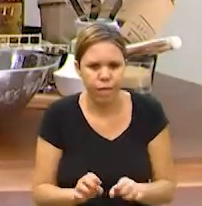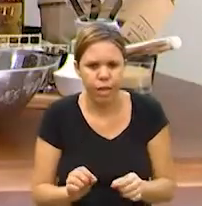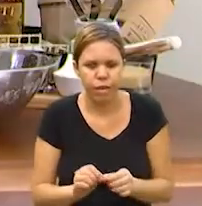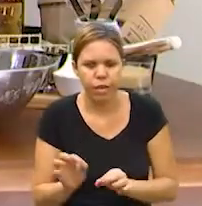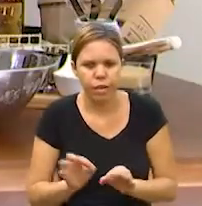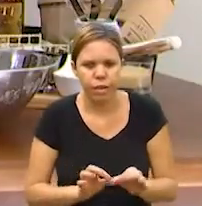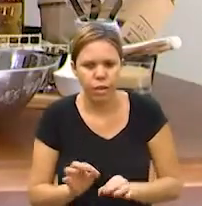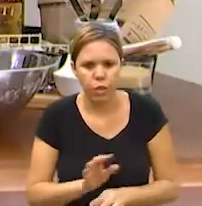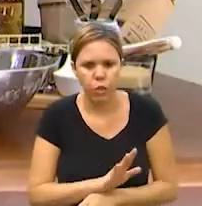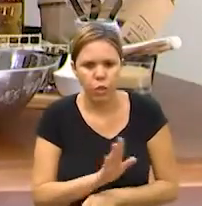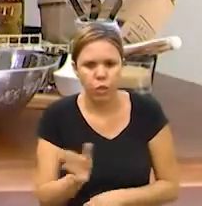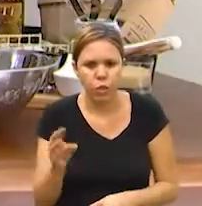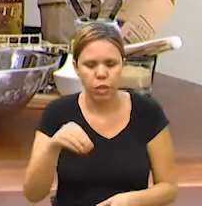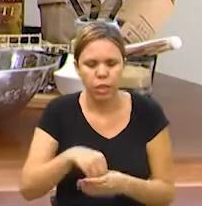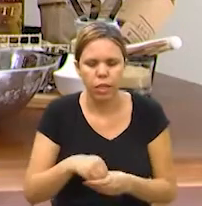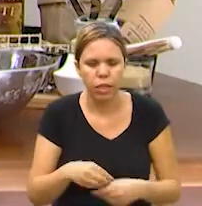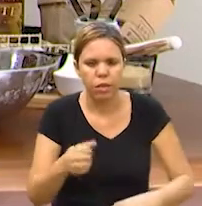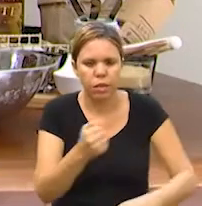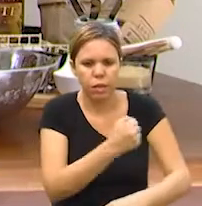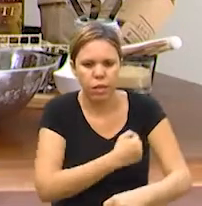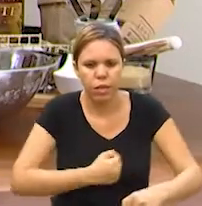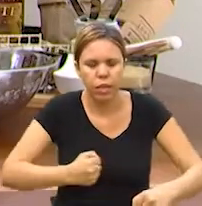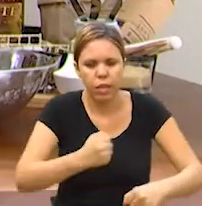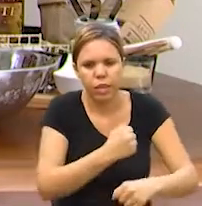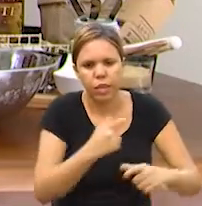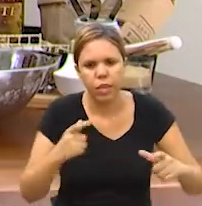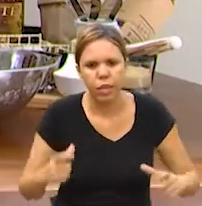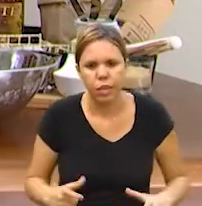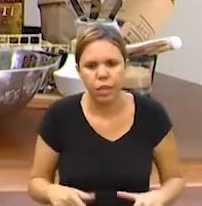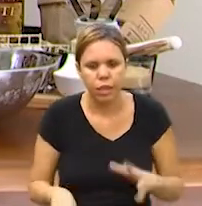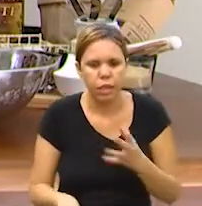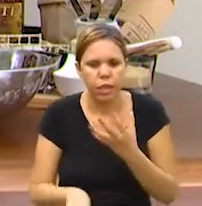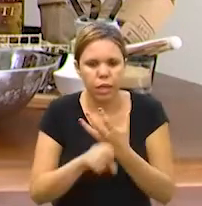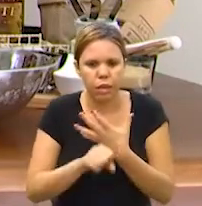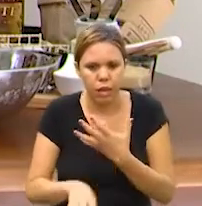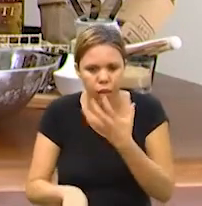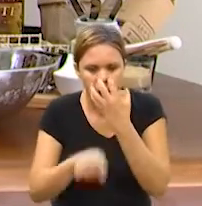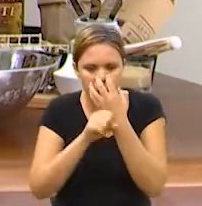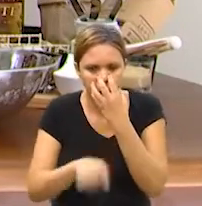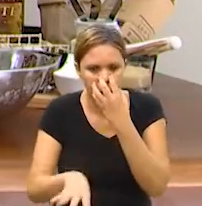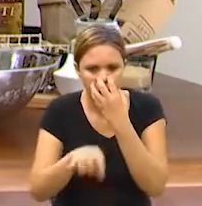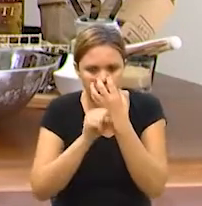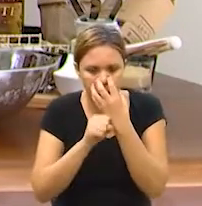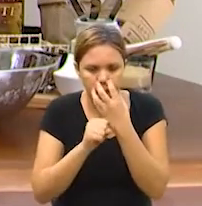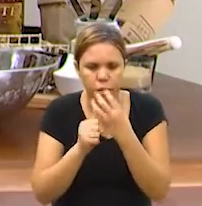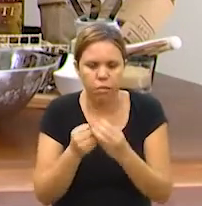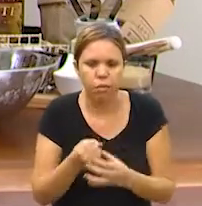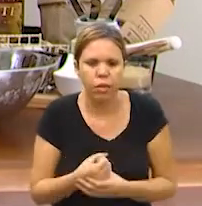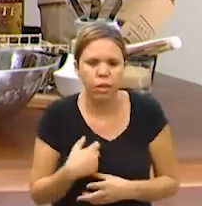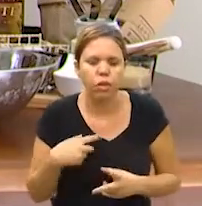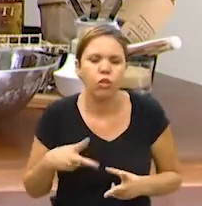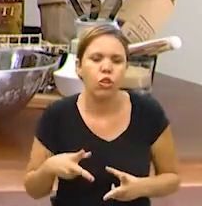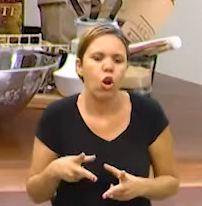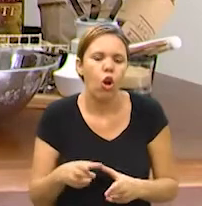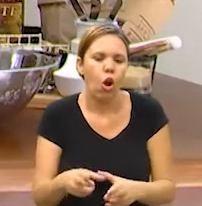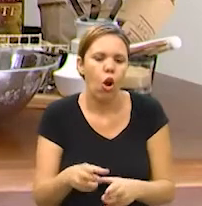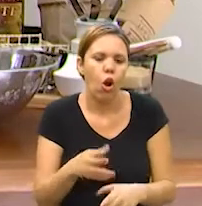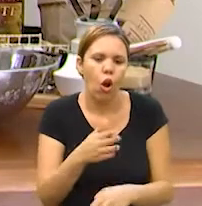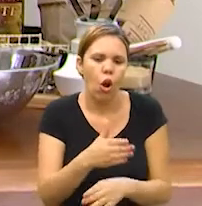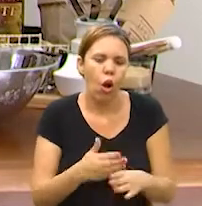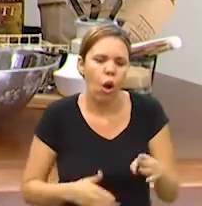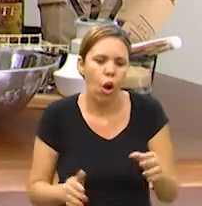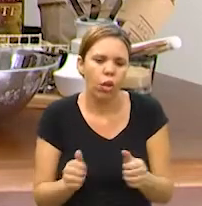feita diretamente na panela. E ela vai agregando o ar e agregando as camadas. Quando a gente corta o pão, ele está cheio de